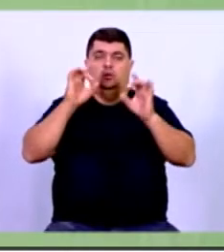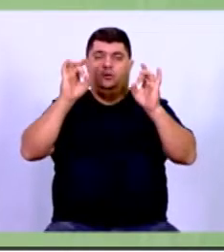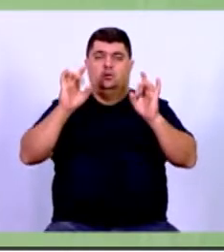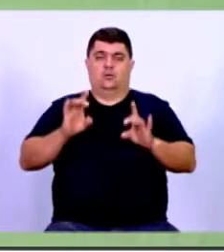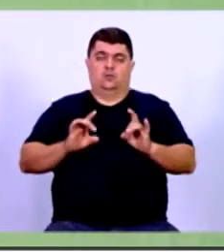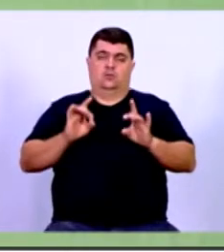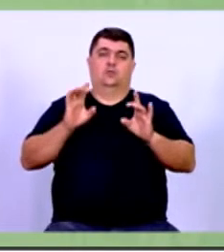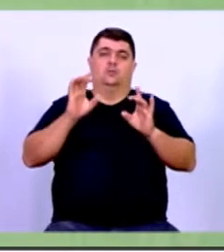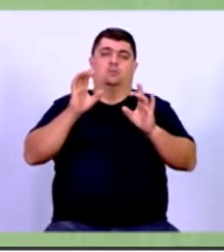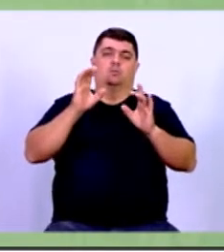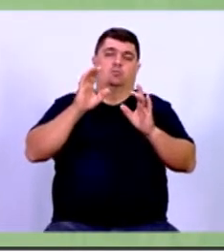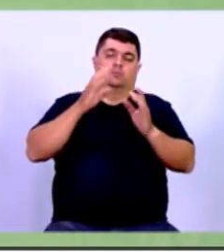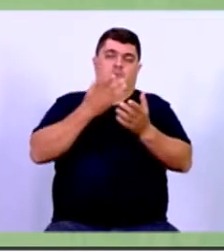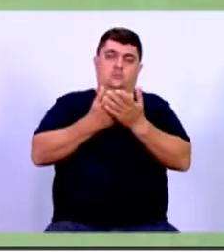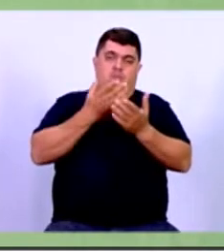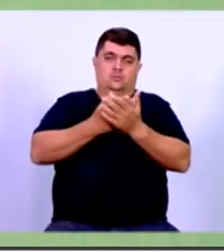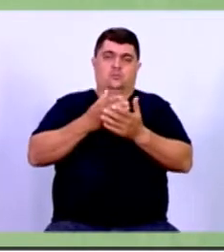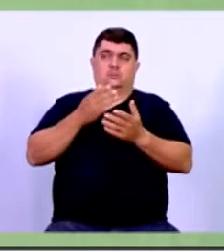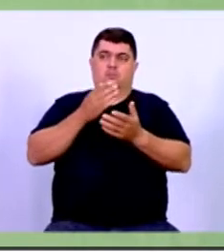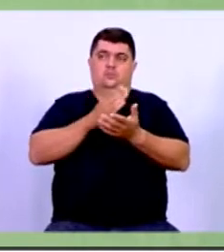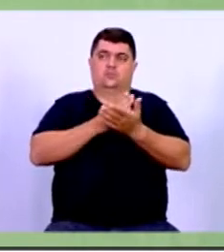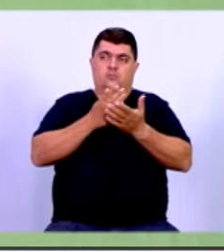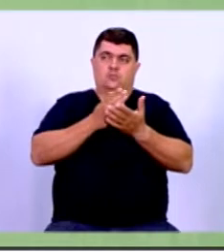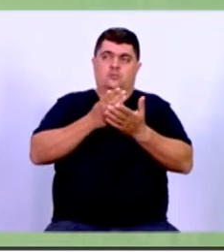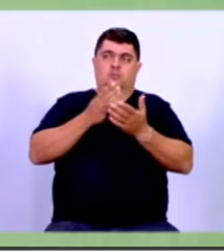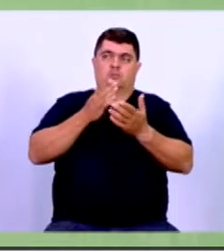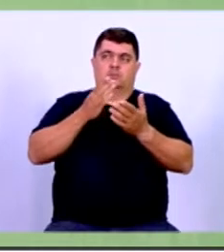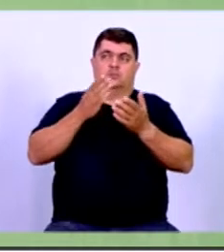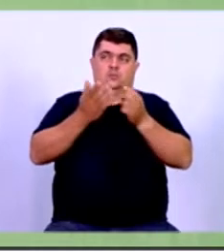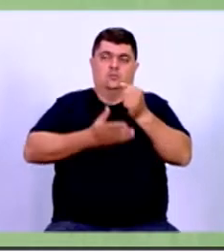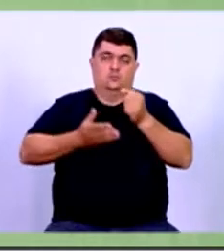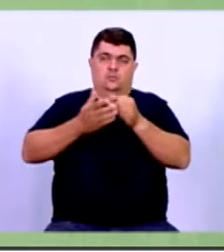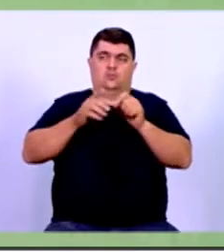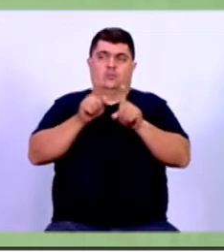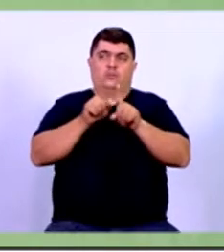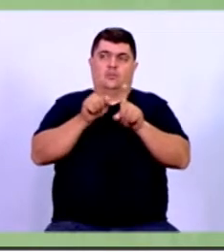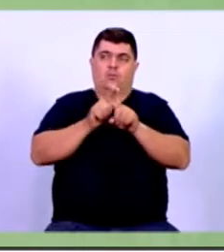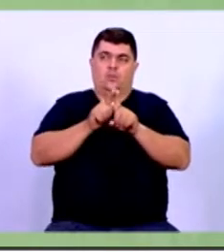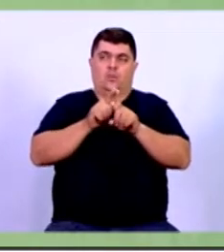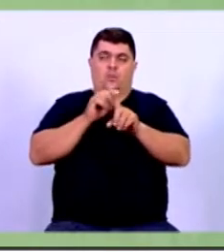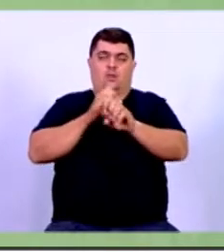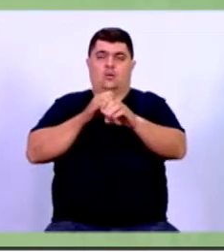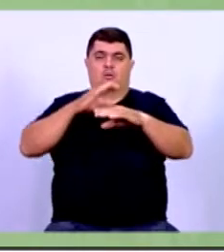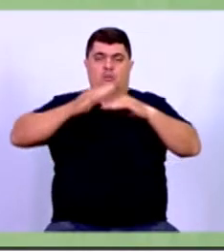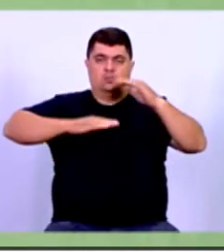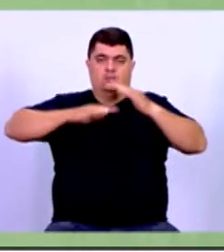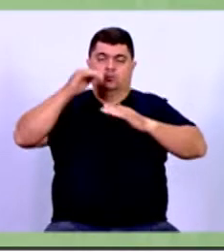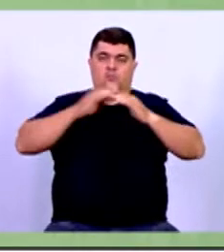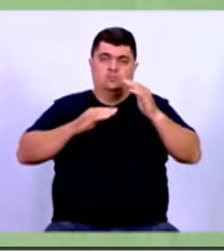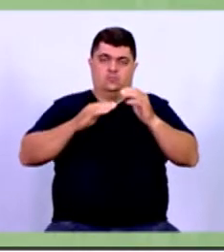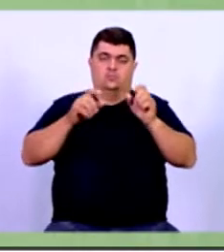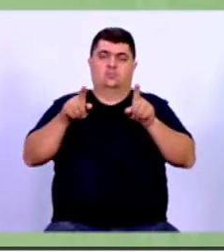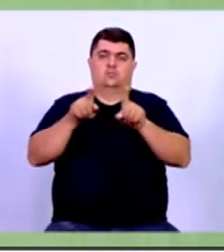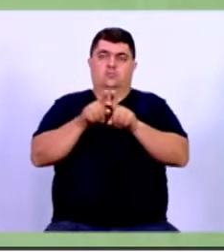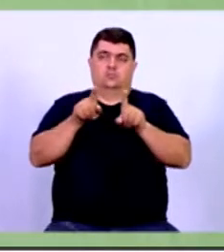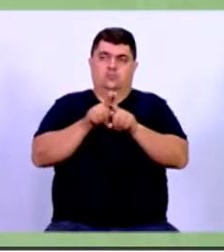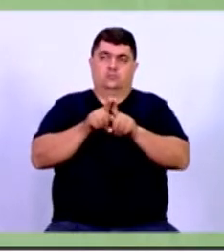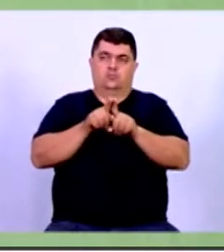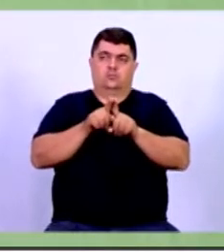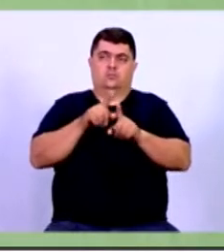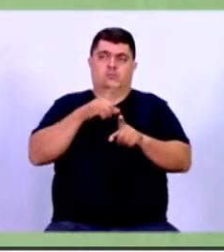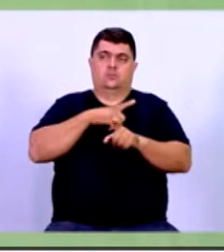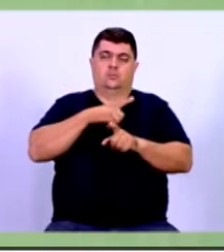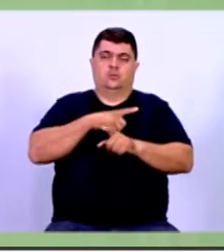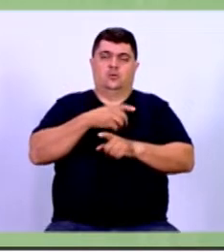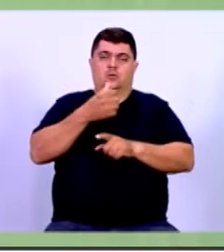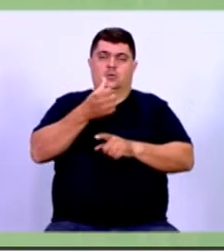vai ser flexibilizada, né, anos iniciais do ensino fundamental, e na modalidade de educação profissional de jovens e adultos. Há uma previsão